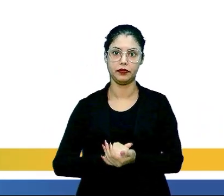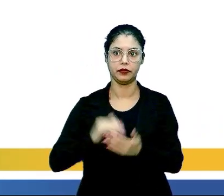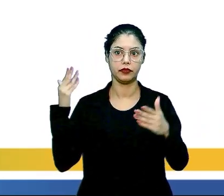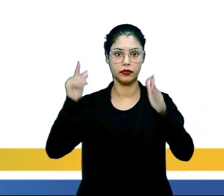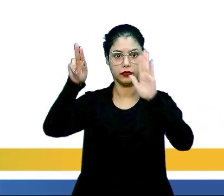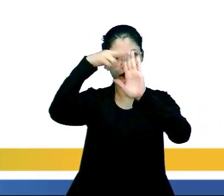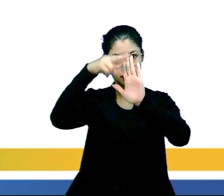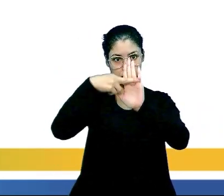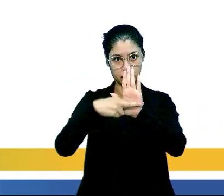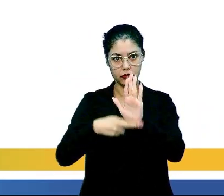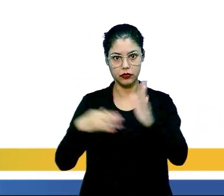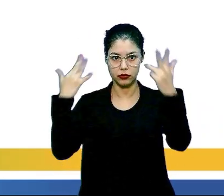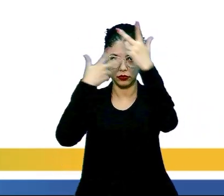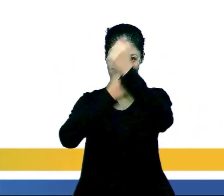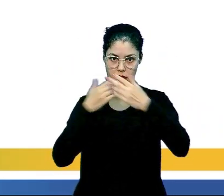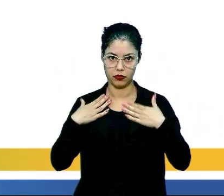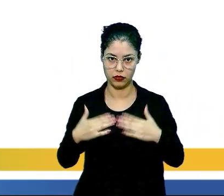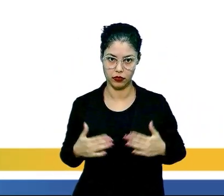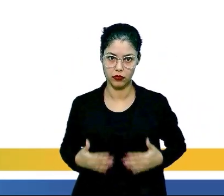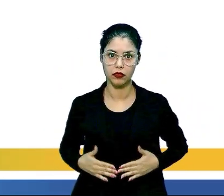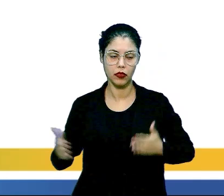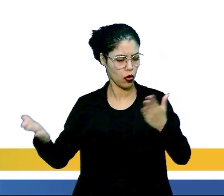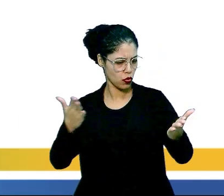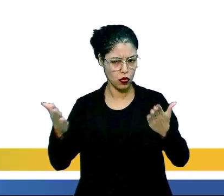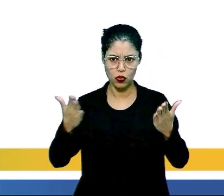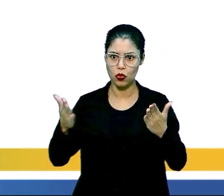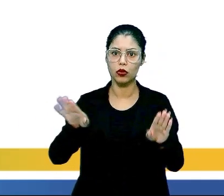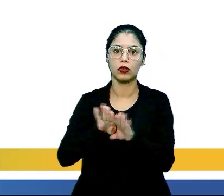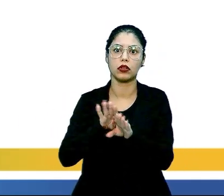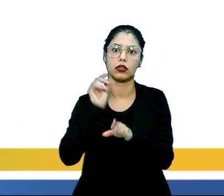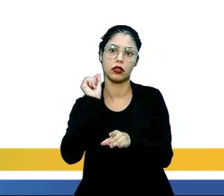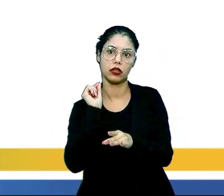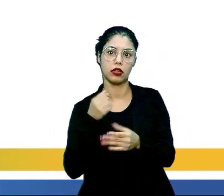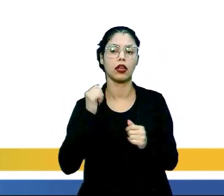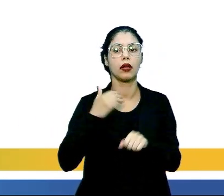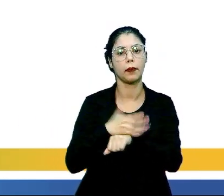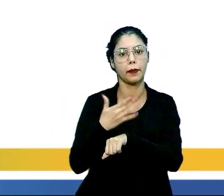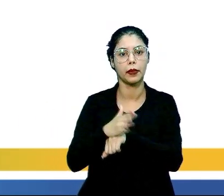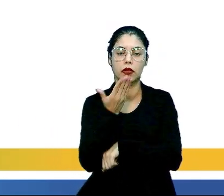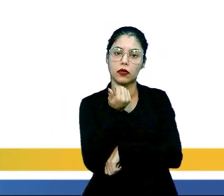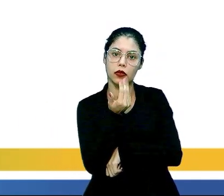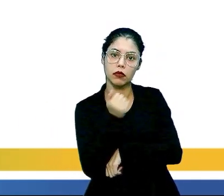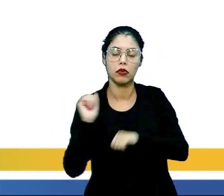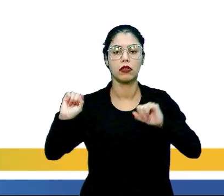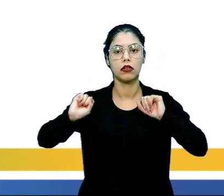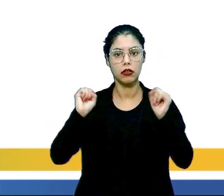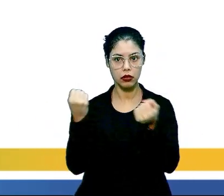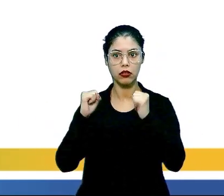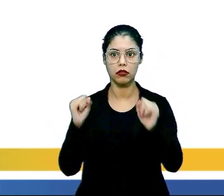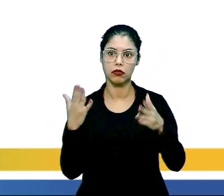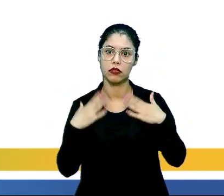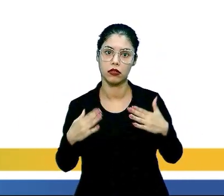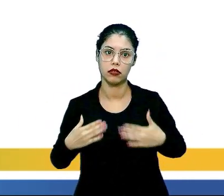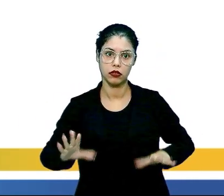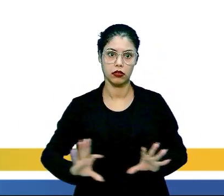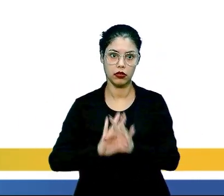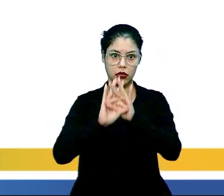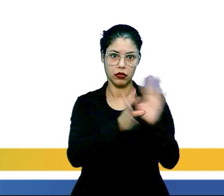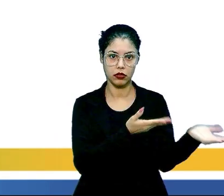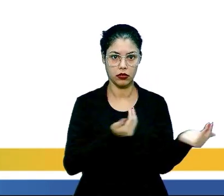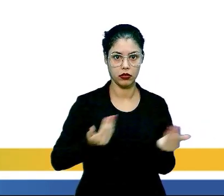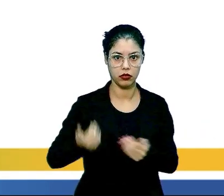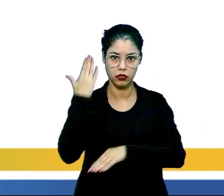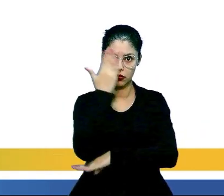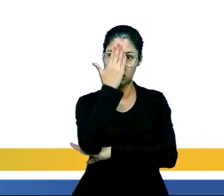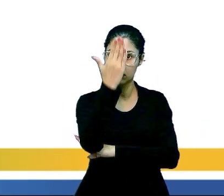determinados padrões de beleza corporal, associados a produtos e práticas alimentares e de exercícios físicos que colocam os